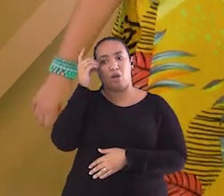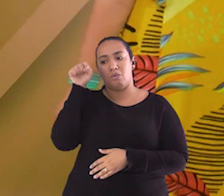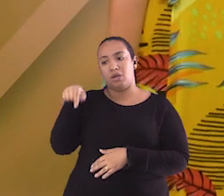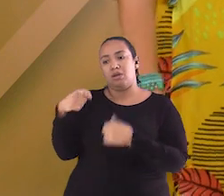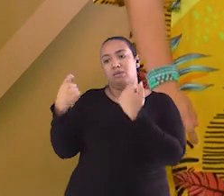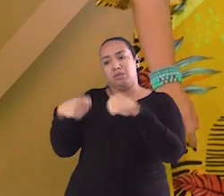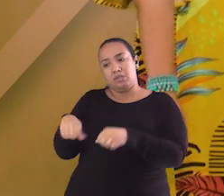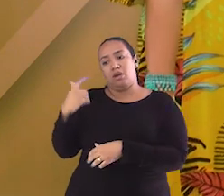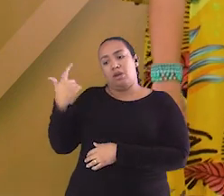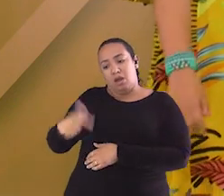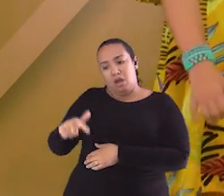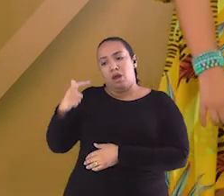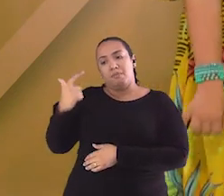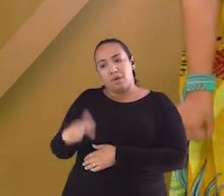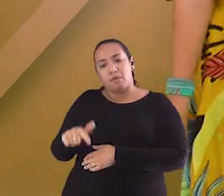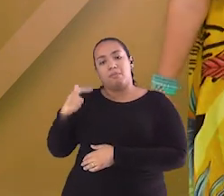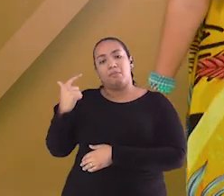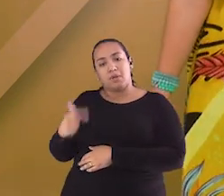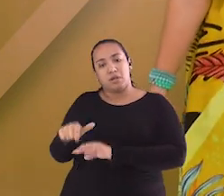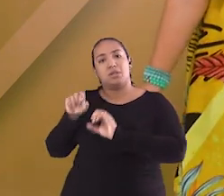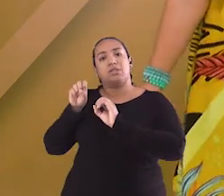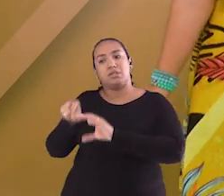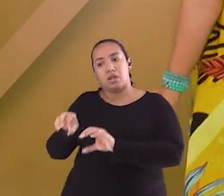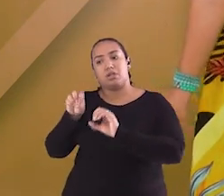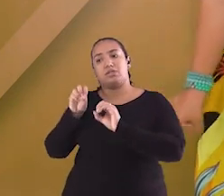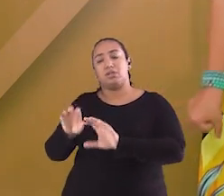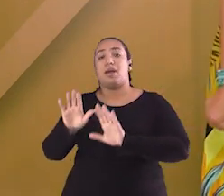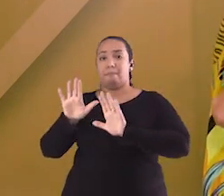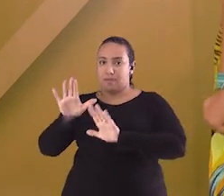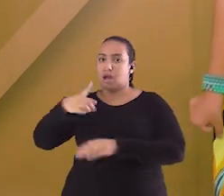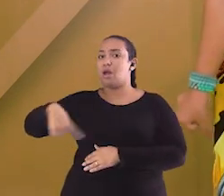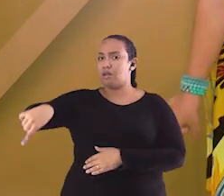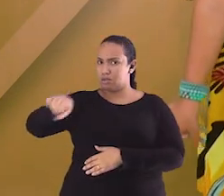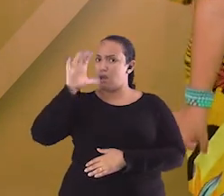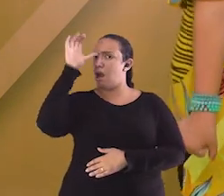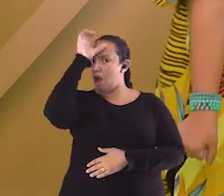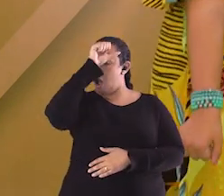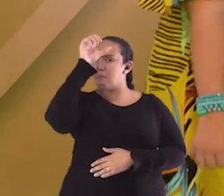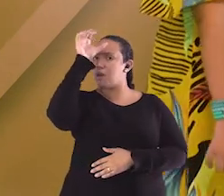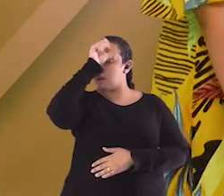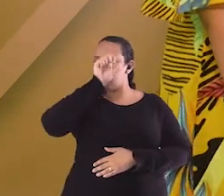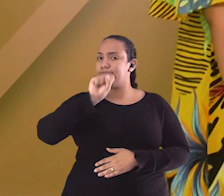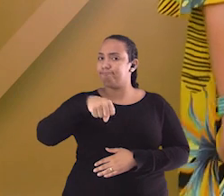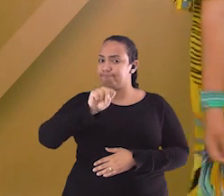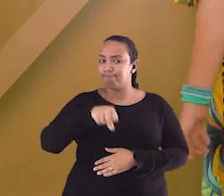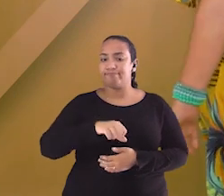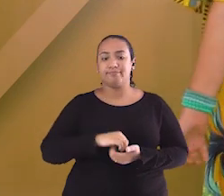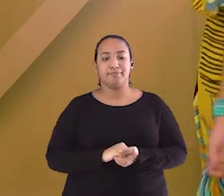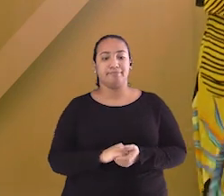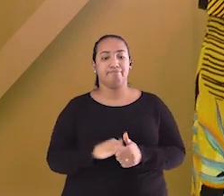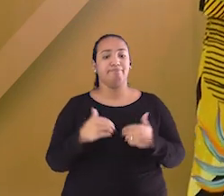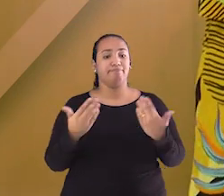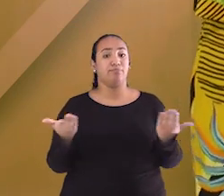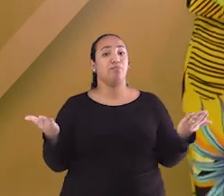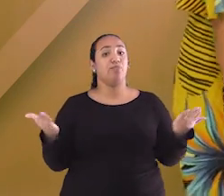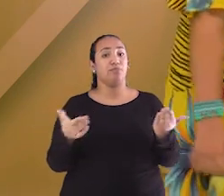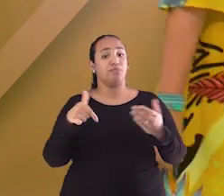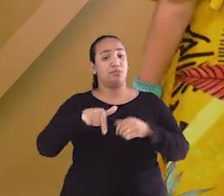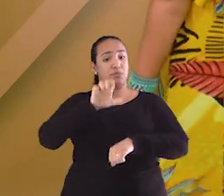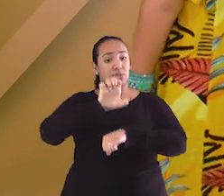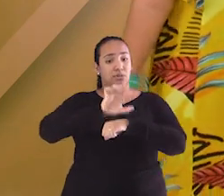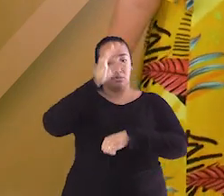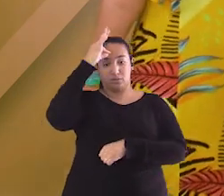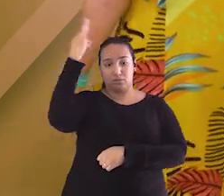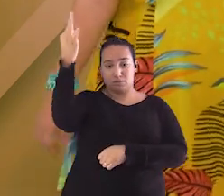nessa repetição. Então, mas eles aprendem muito. E hoje, no Espírito Santo, eu